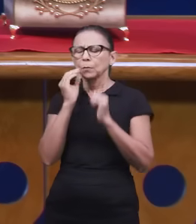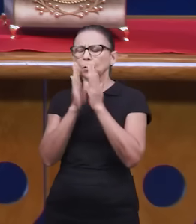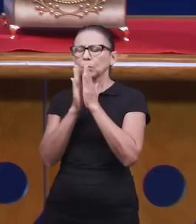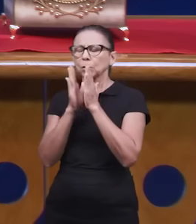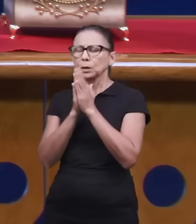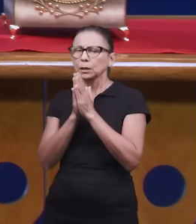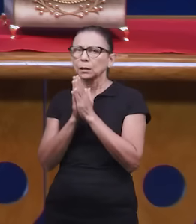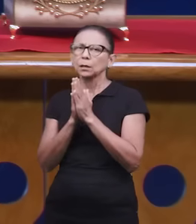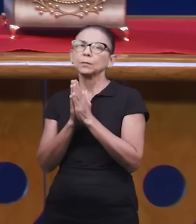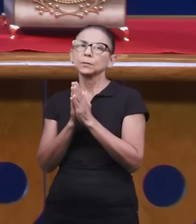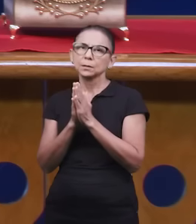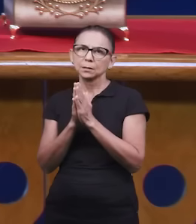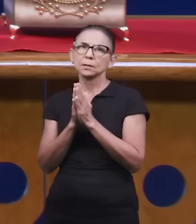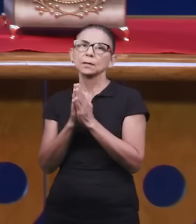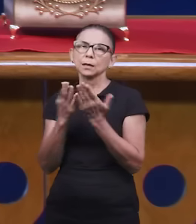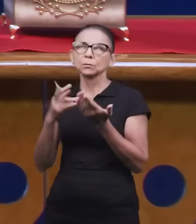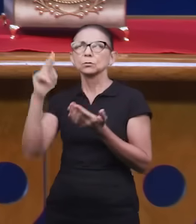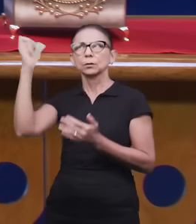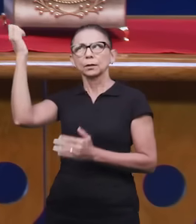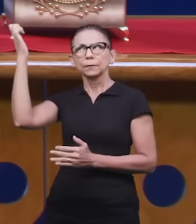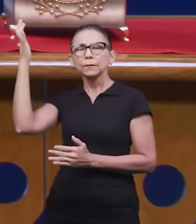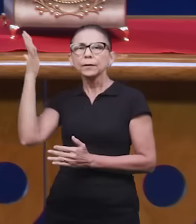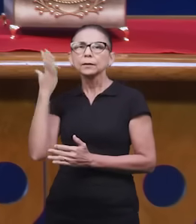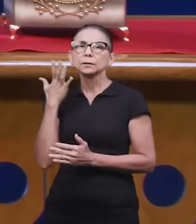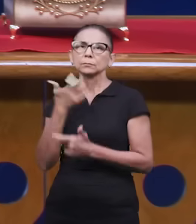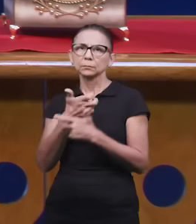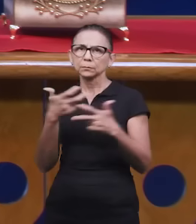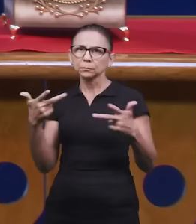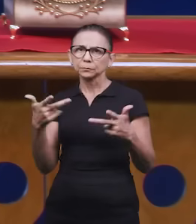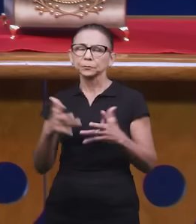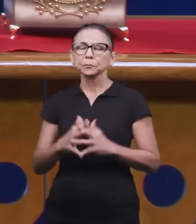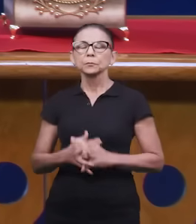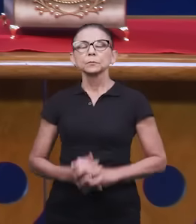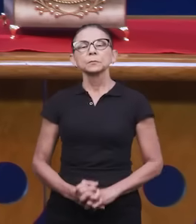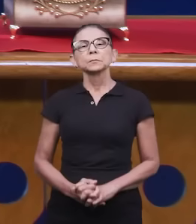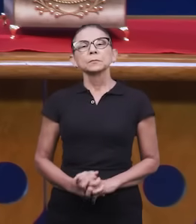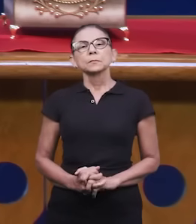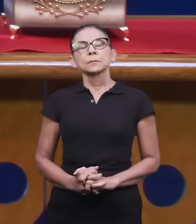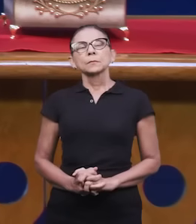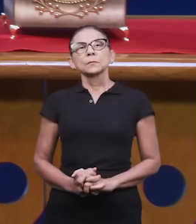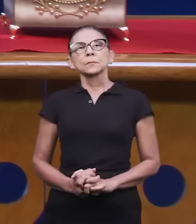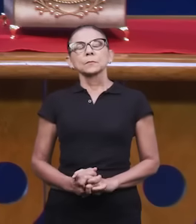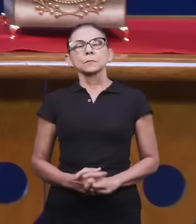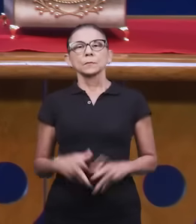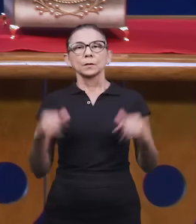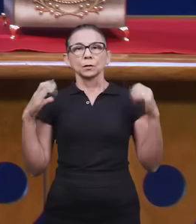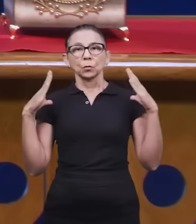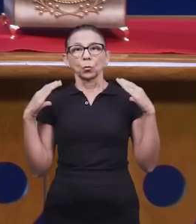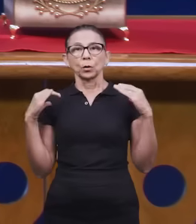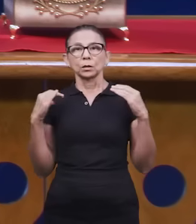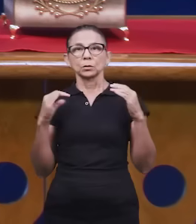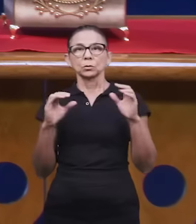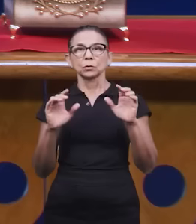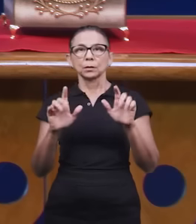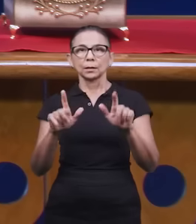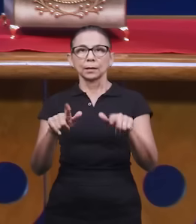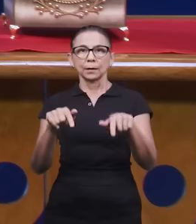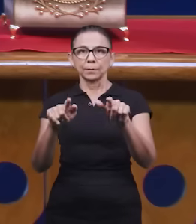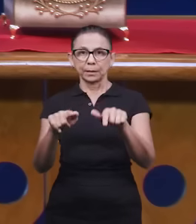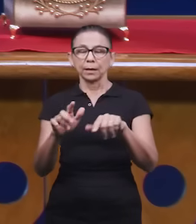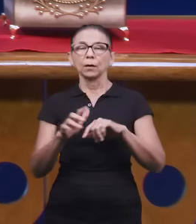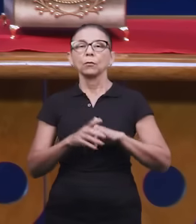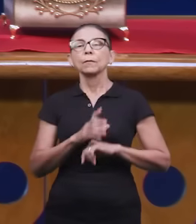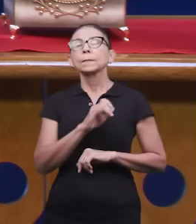melhores condições estamos de receber as revelações do Senhor. E o anjo Gabriel disse